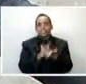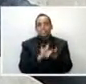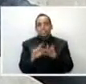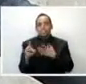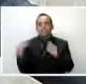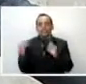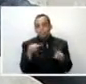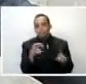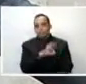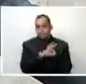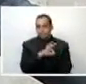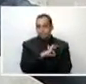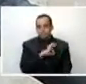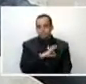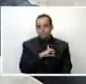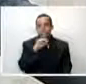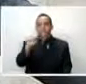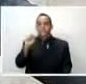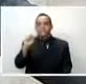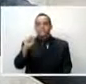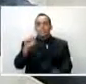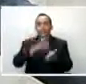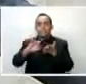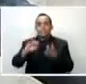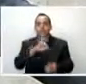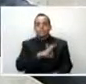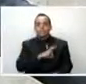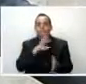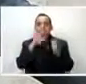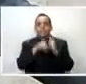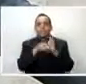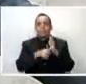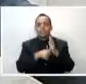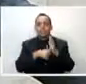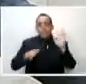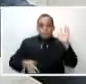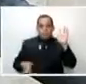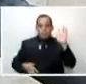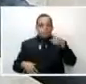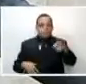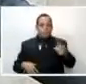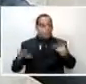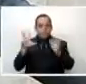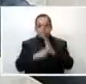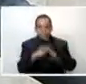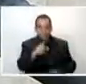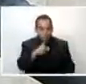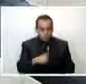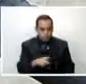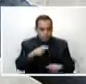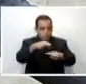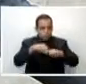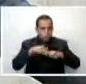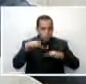à polícia. E digo mais, quem odeia a polícia é ladrão, é bandido, e ele longe de ser um bandido. Por isso,